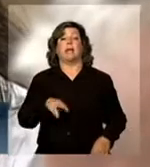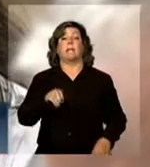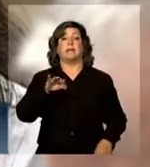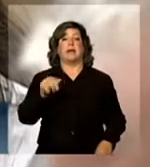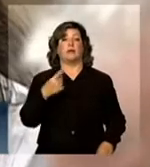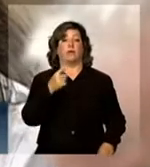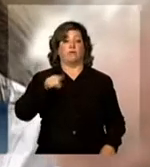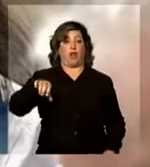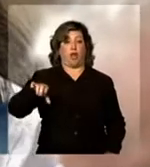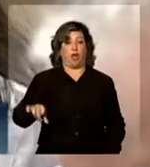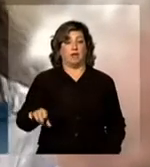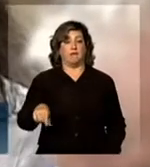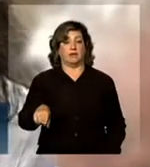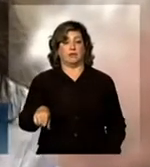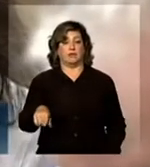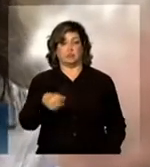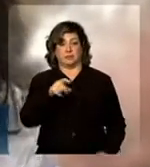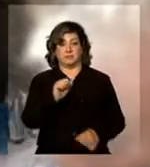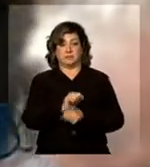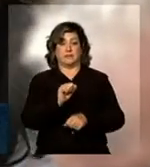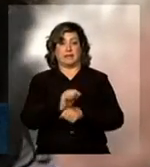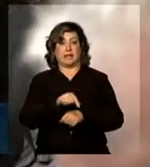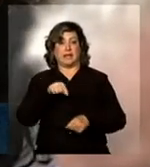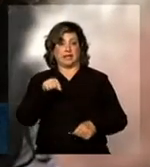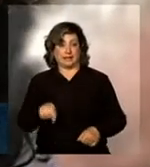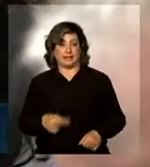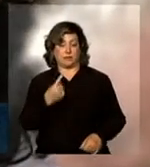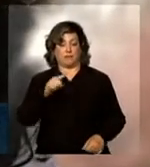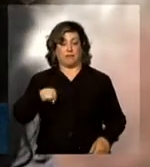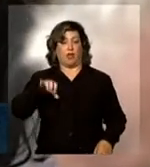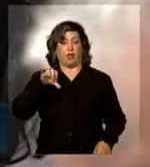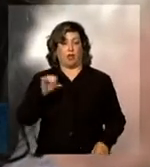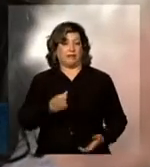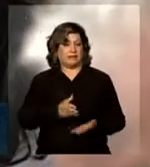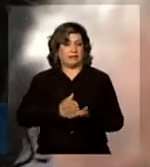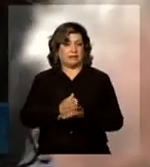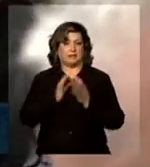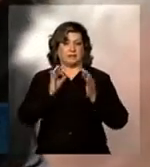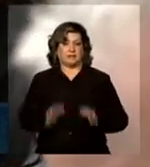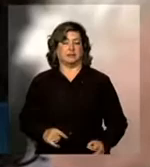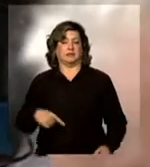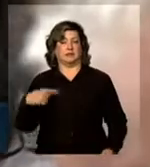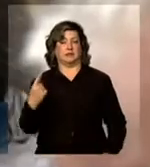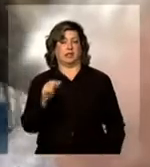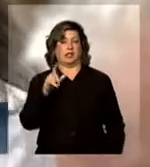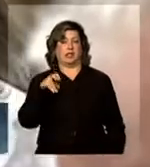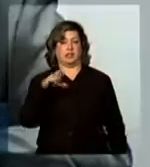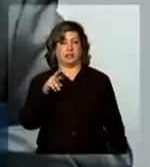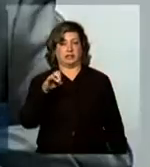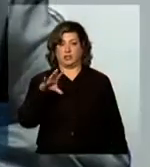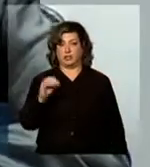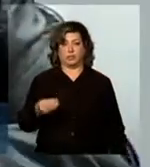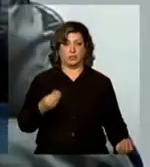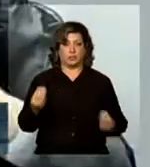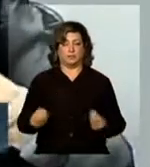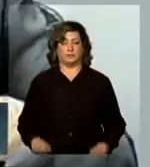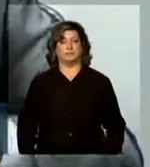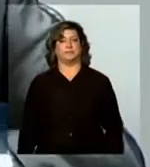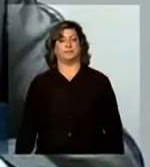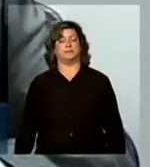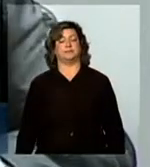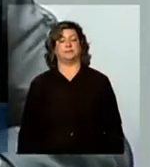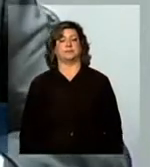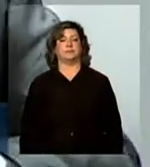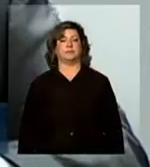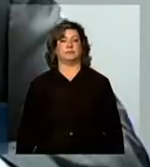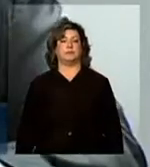o senhor espera que ela seja considerada uma meta crível pelo mercado, pelas agências de risco? Obrigada. Bom,